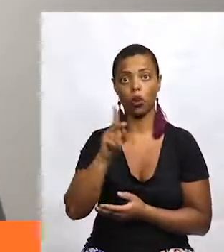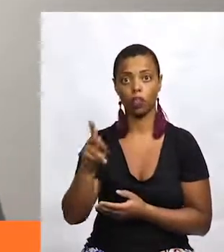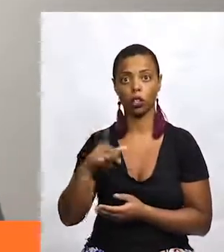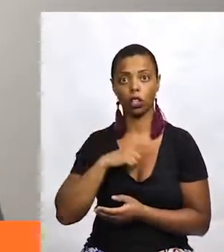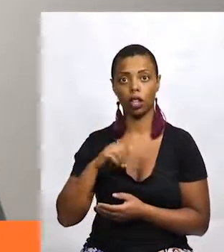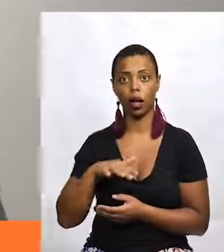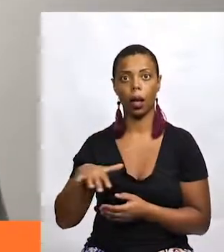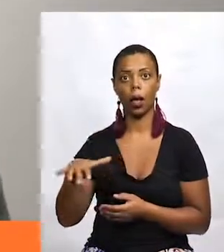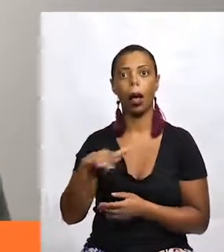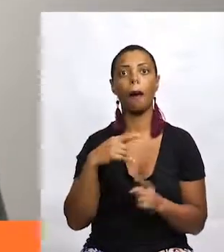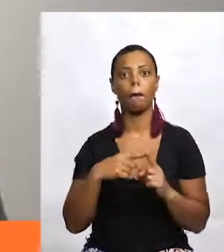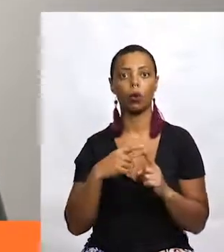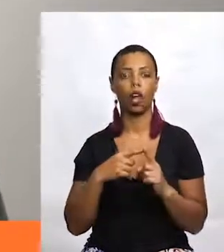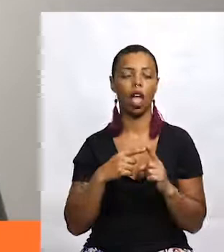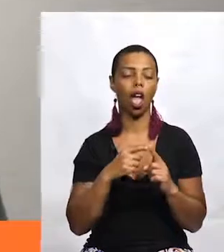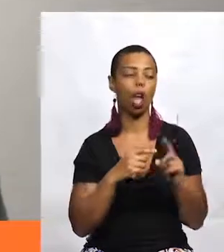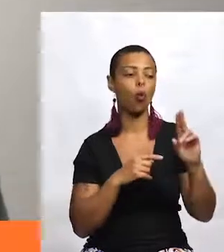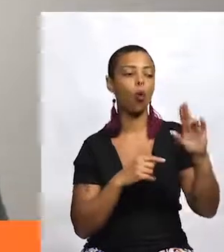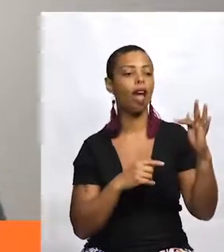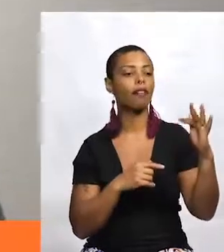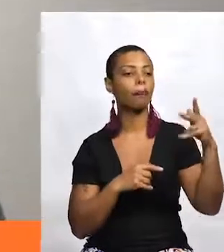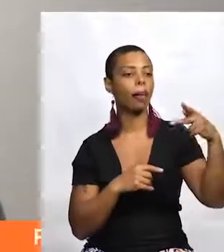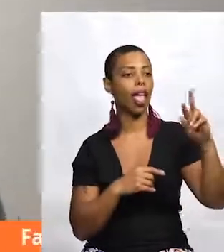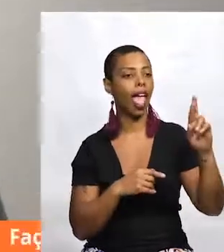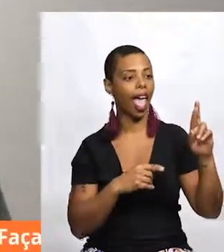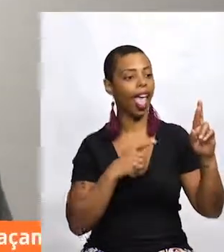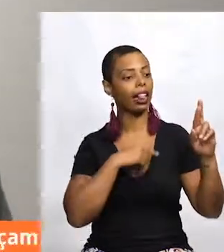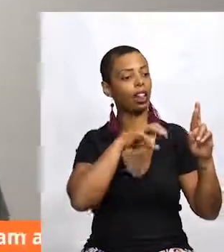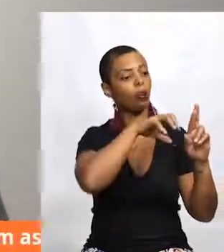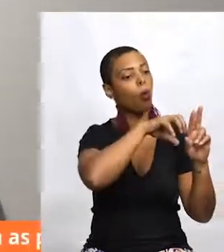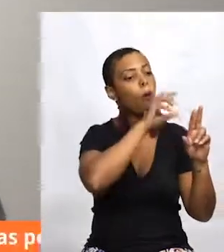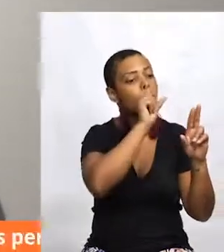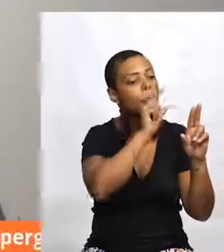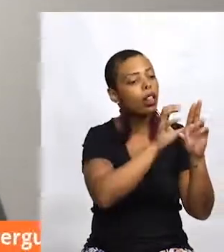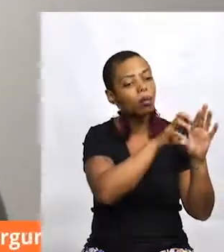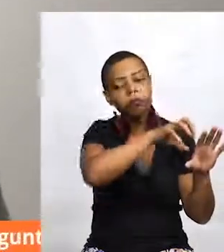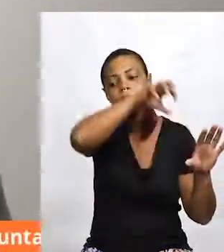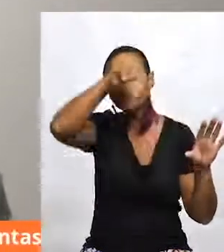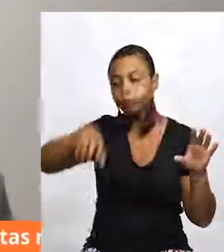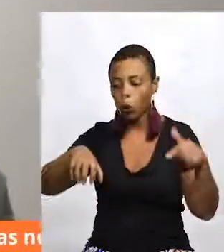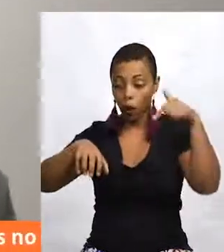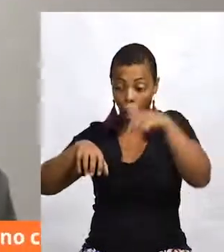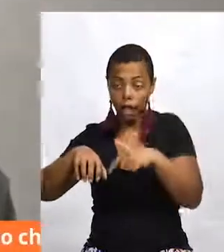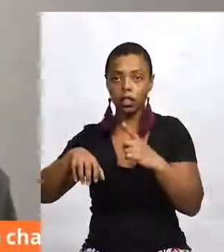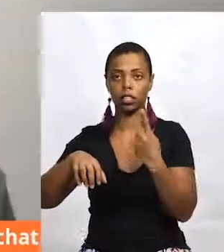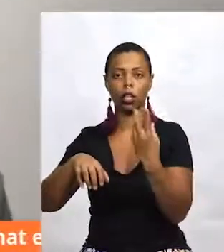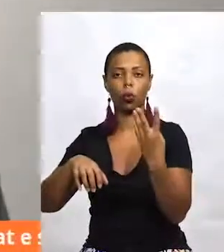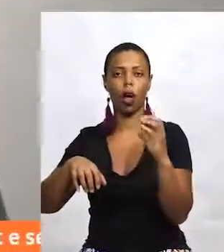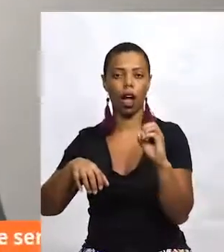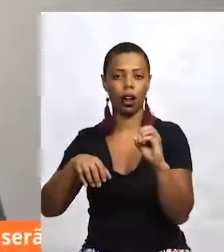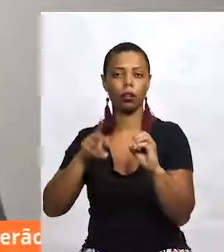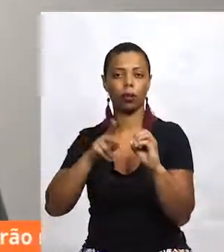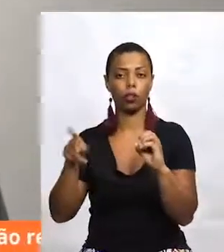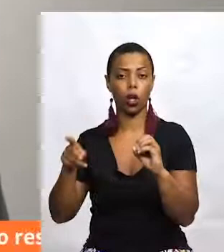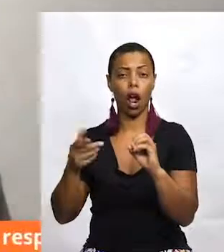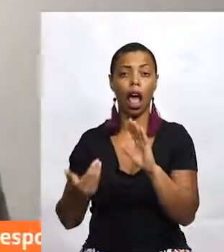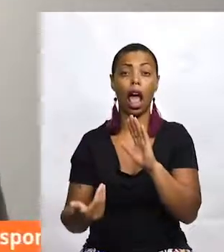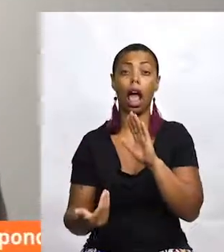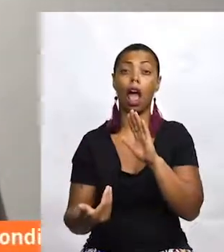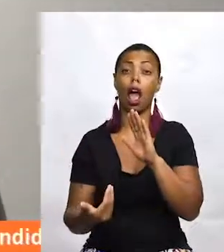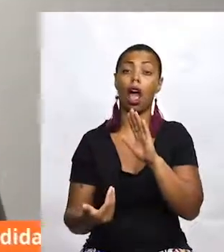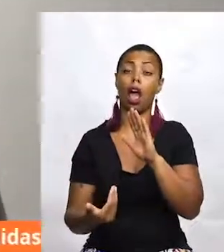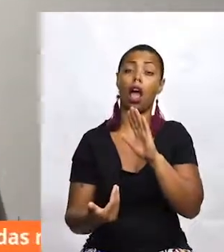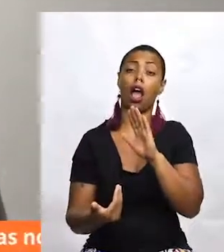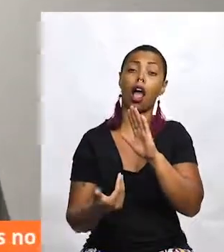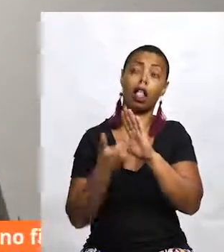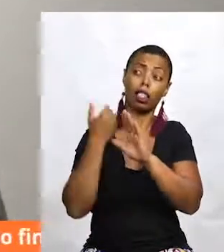aqui é um setor da UFPR, uma média de 140 professores. Até o ano passado, eu era a única professora